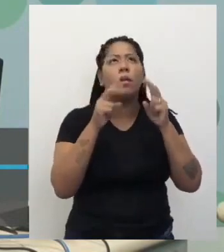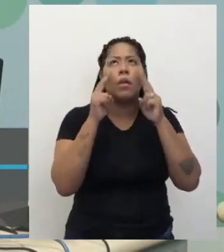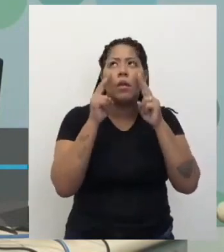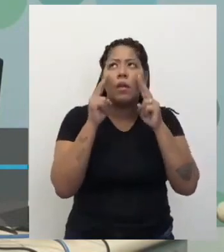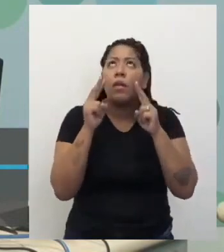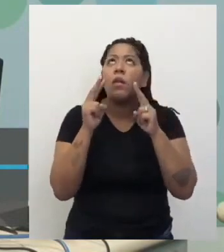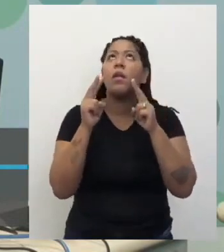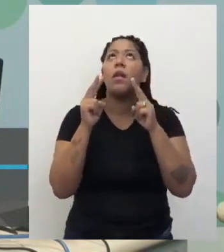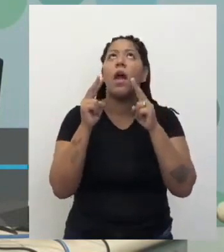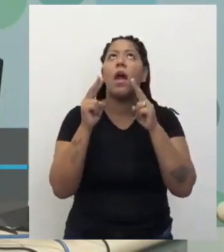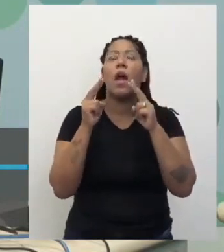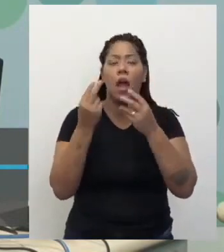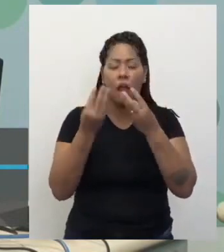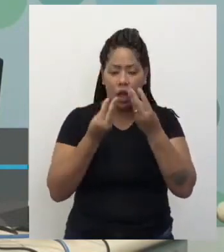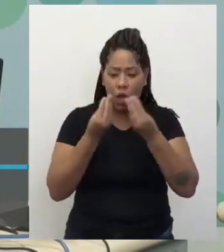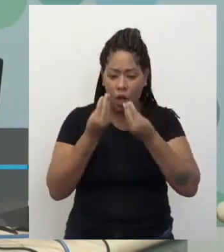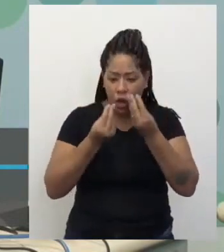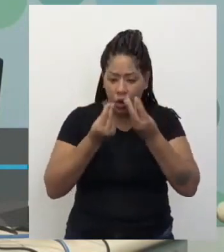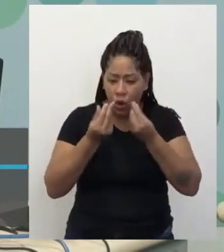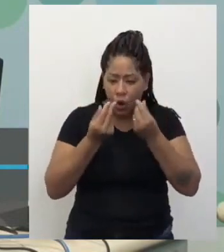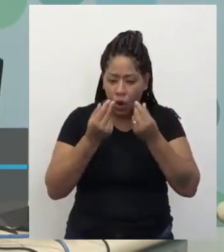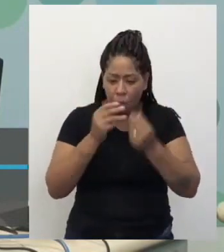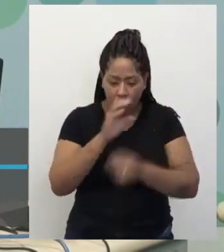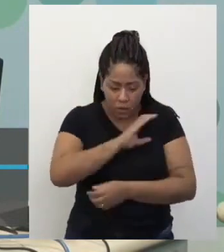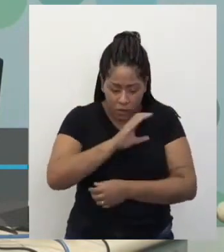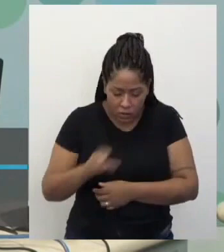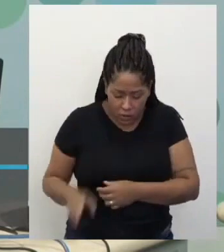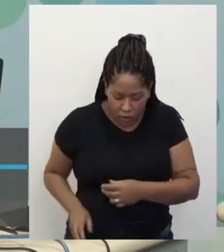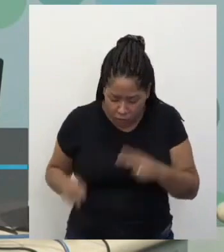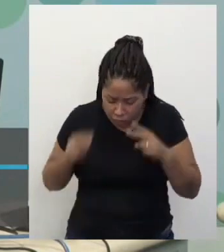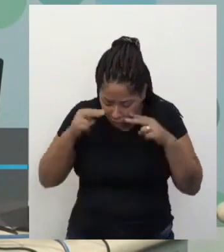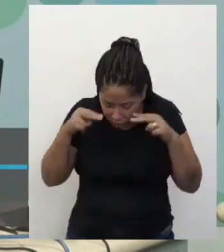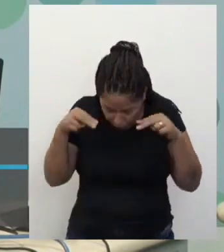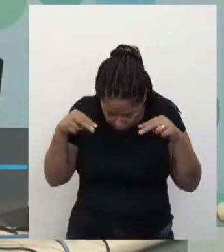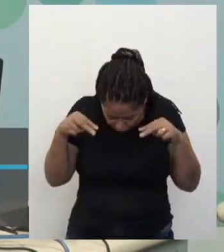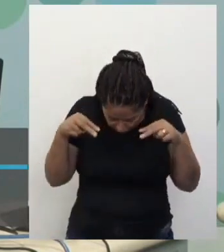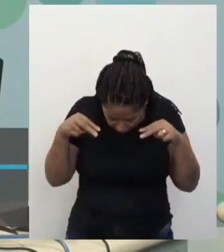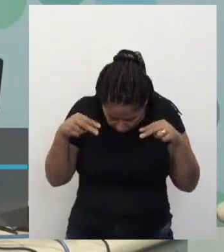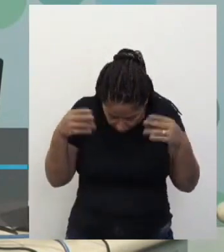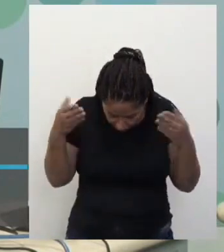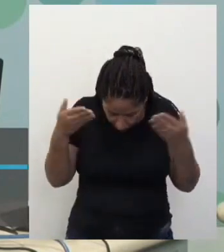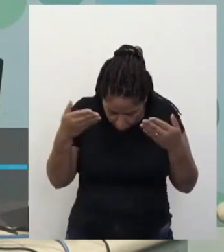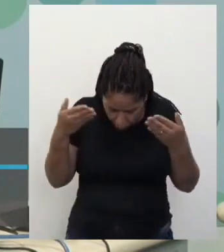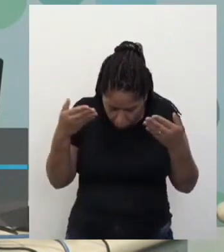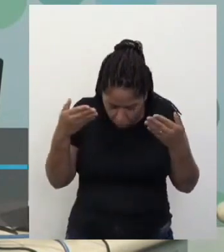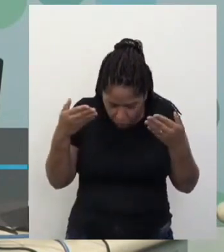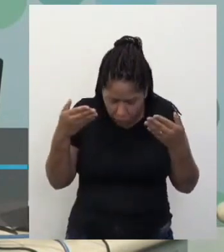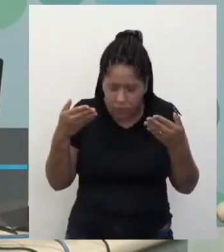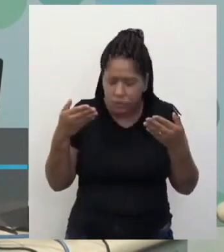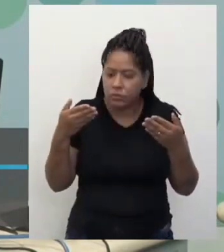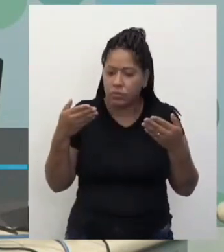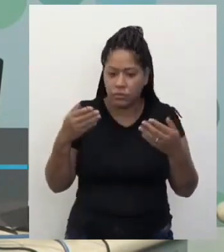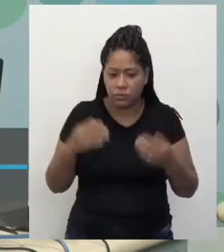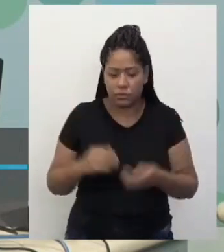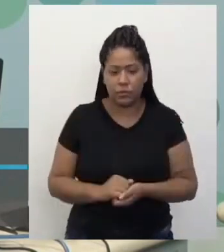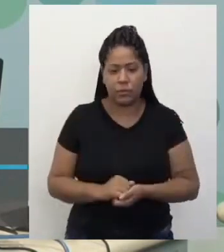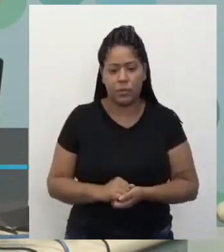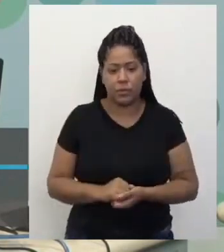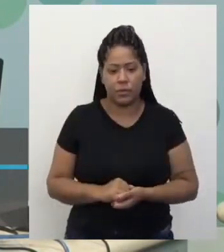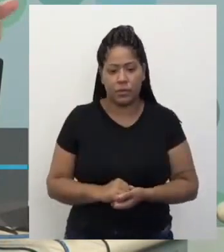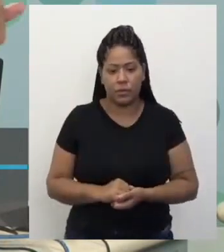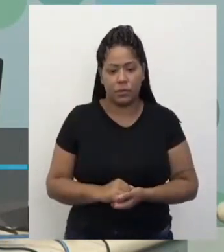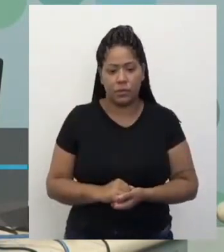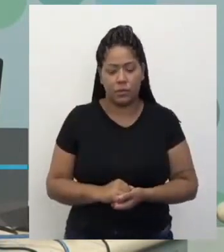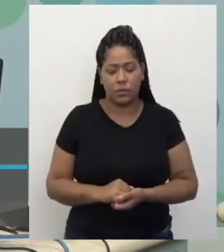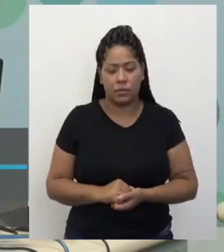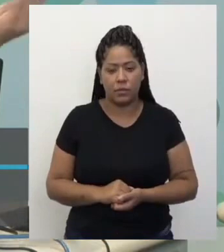de que Cristo estava vigiando, né? Aquela coisa do Cristo onipresente, onisciente, né? Uma coisa até um pouquinho opressora, até